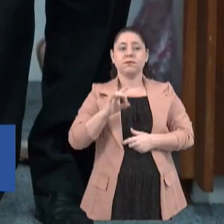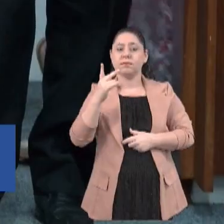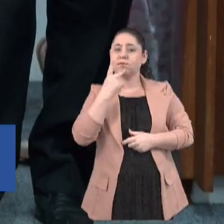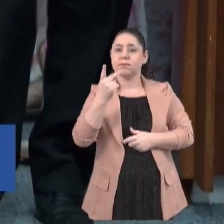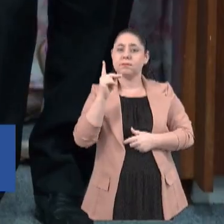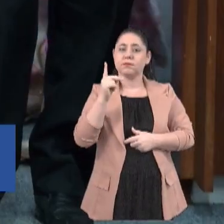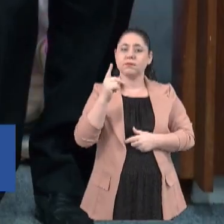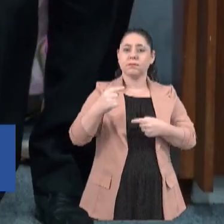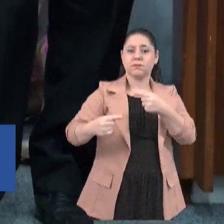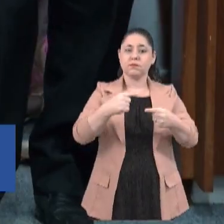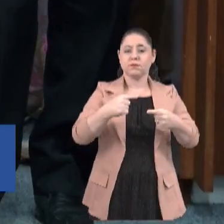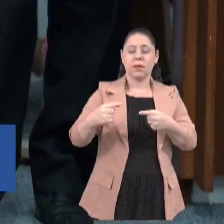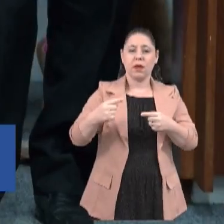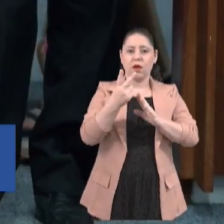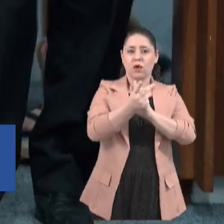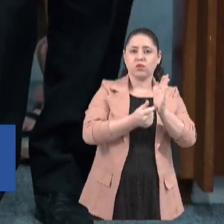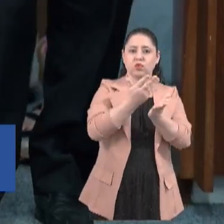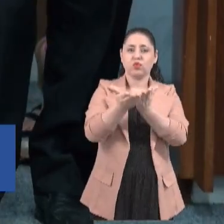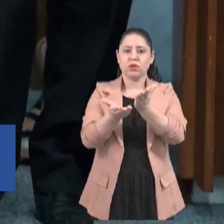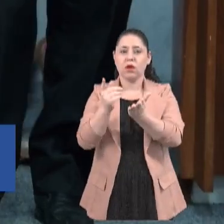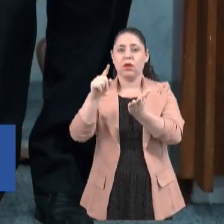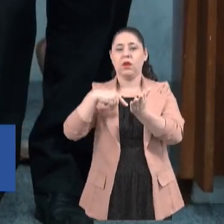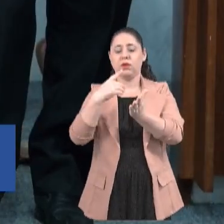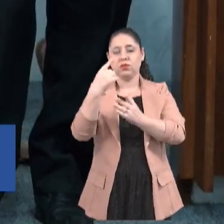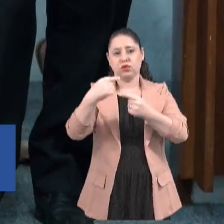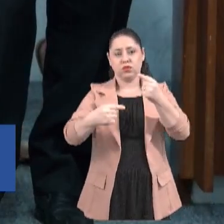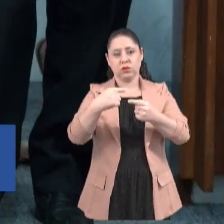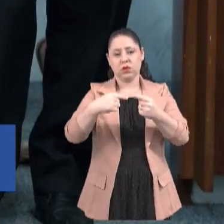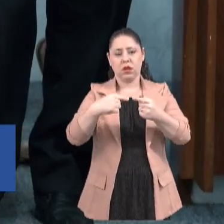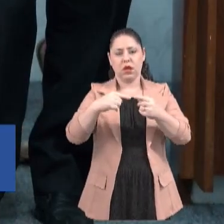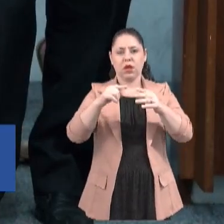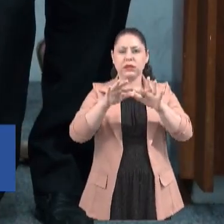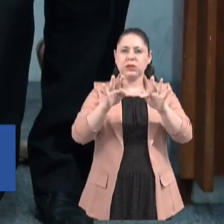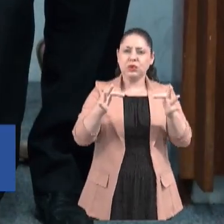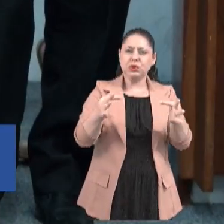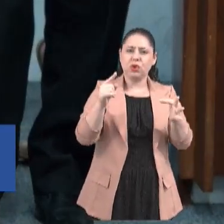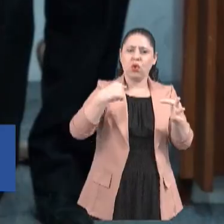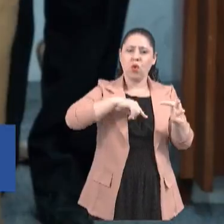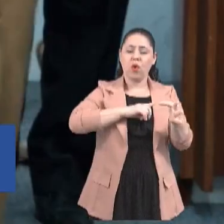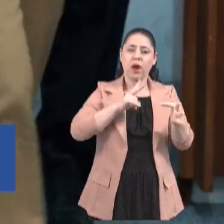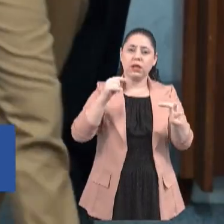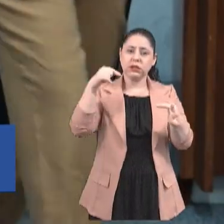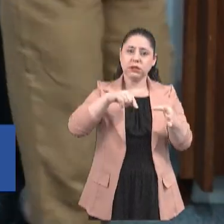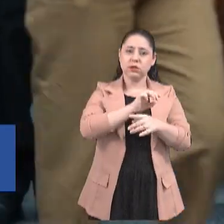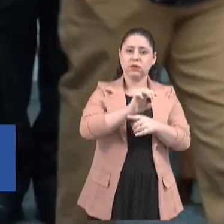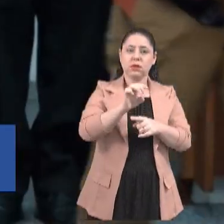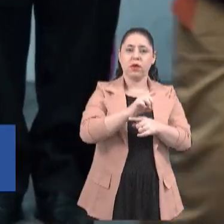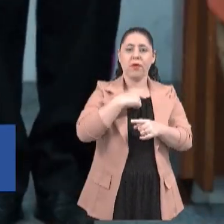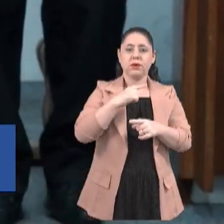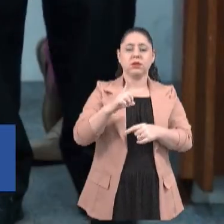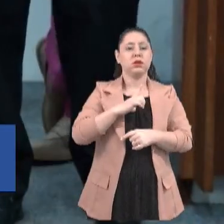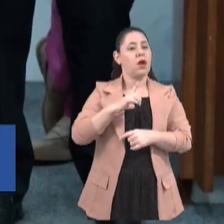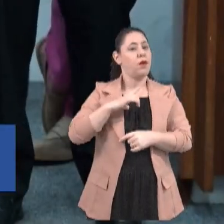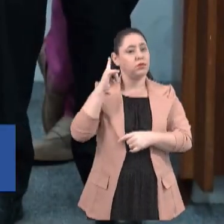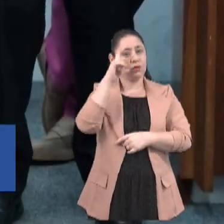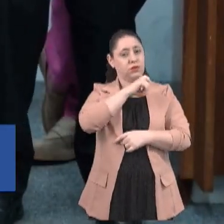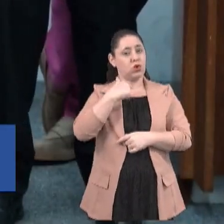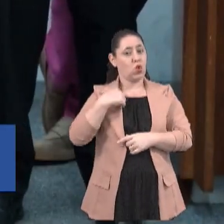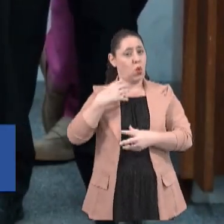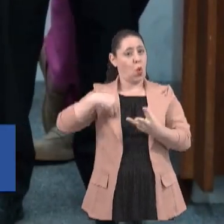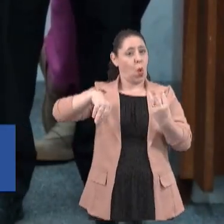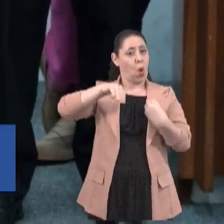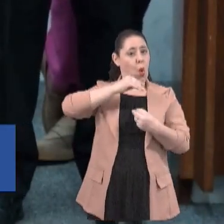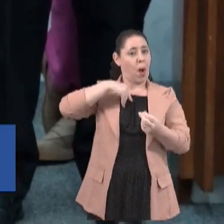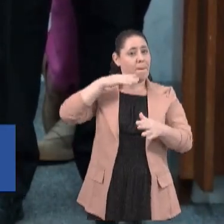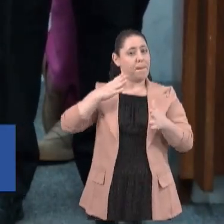dizer que esse debate de concessão é um debate bastante delicado, que nós passamos aqui no estado do Mato Grosso do Sul por uma situação que nos envolveu